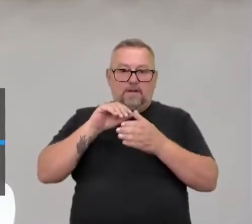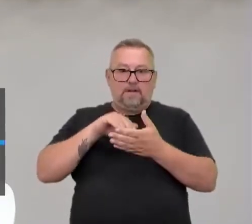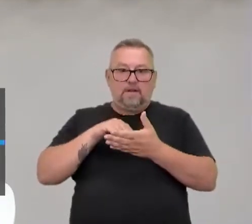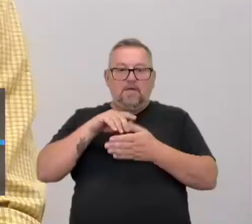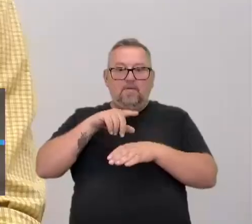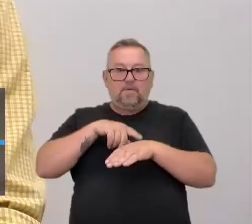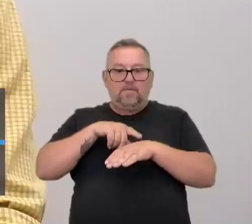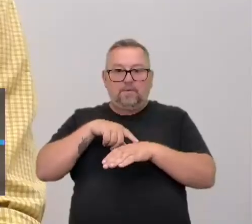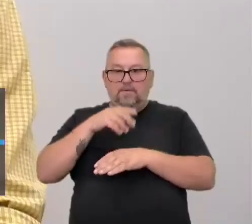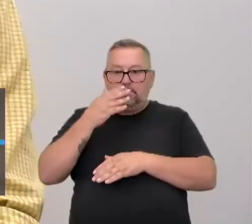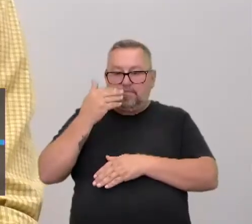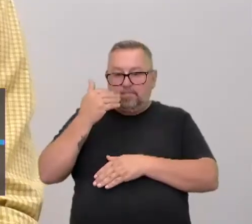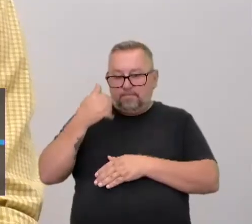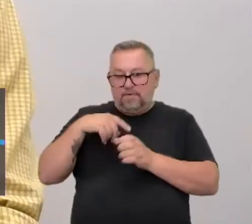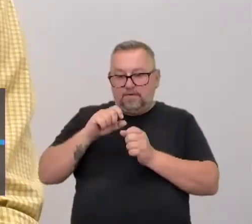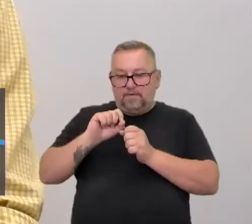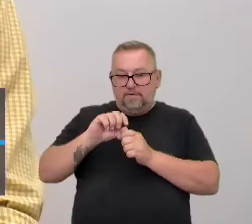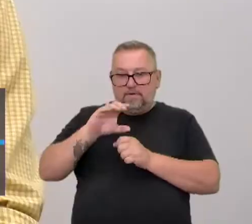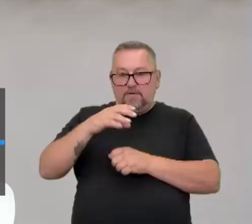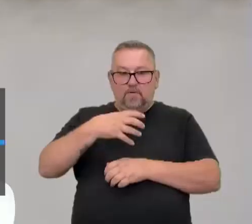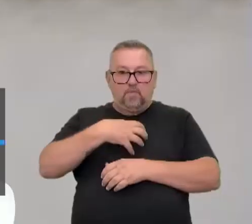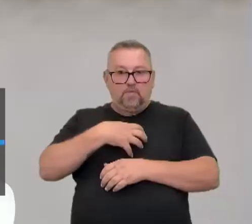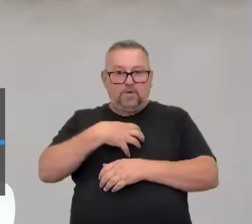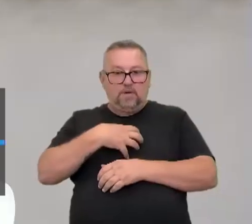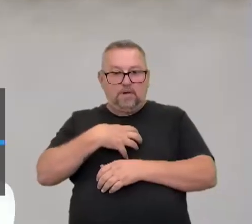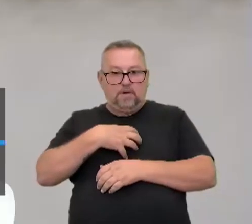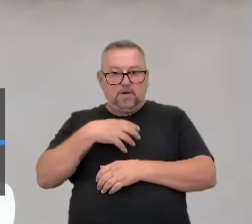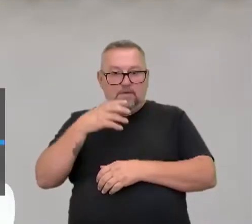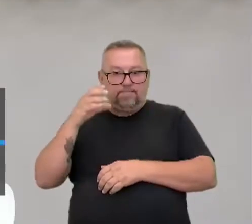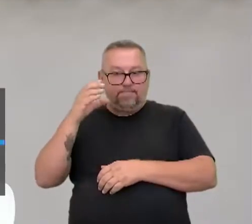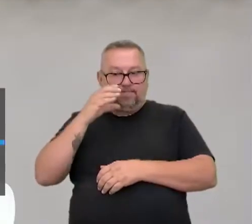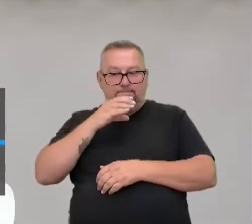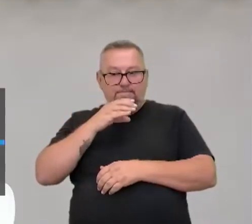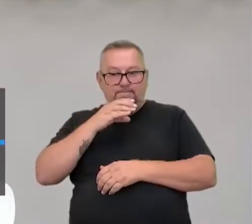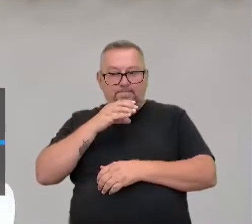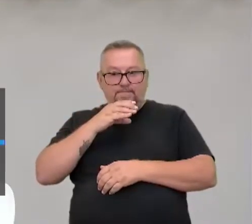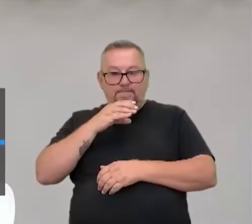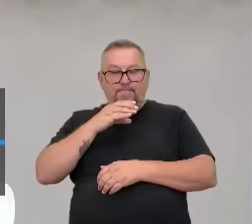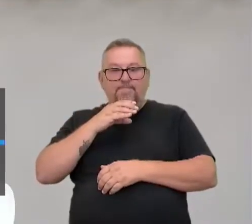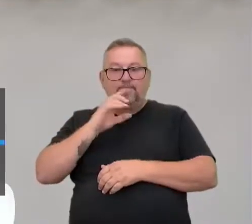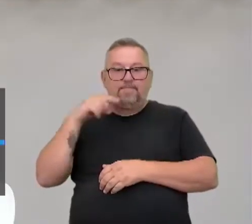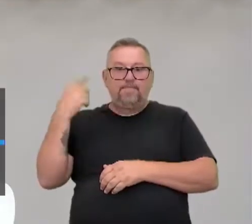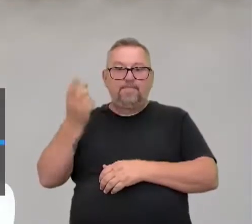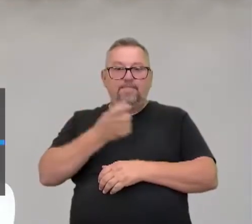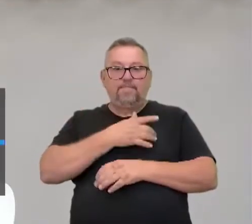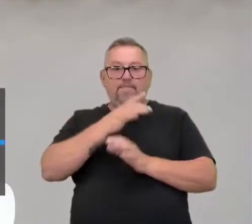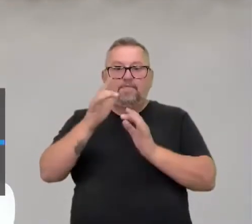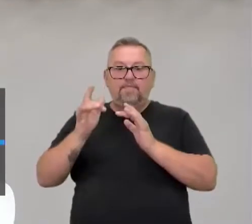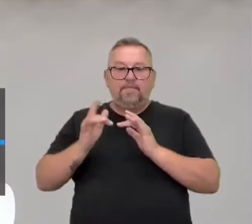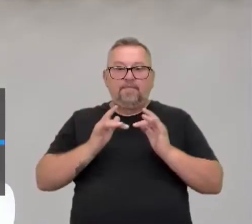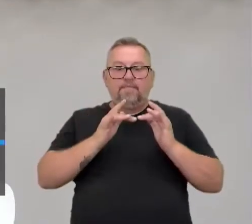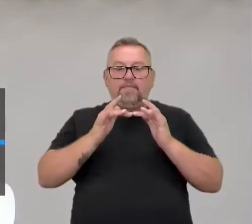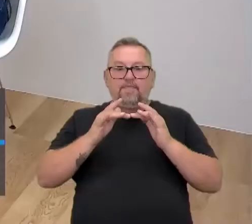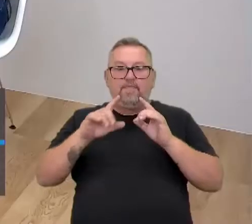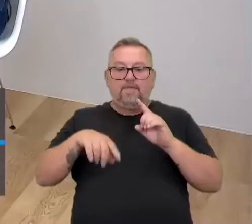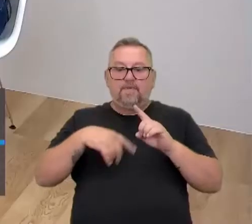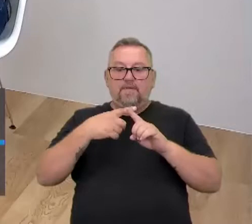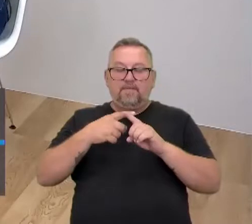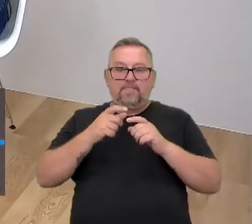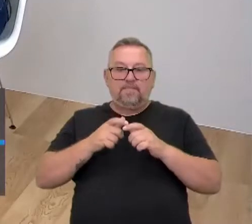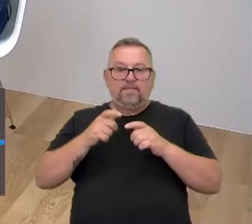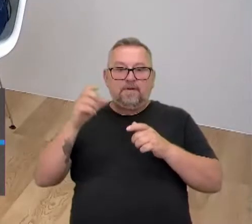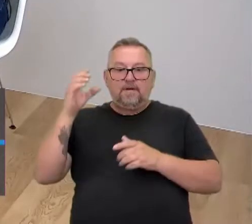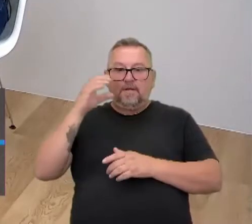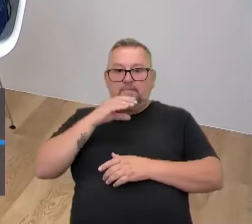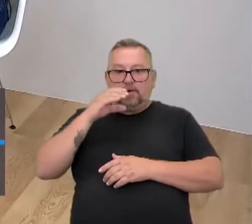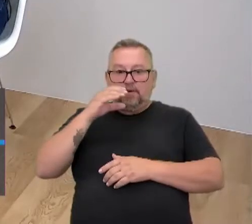momento da alimentação a gente quer fazer isso de uma forma tão rápida, então as nossas relações também vão ficando cada vez mais